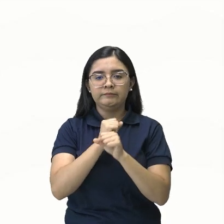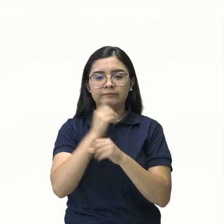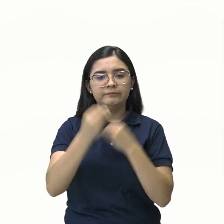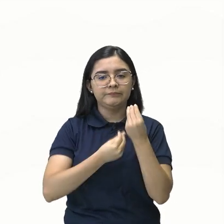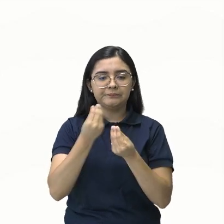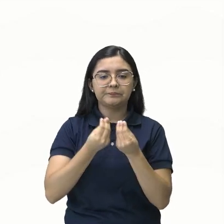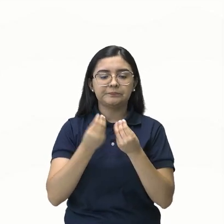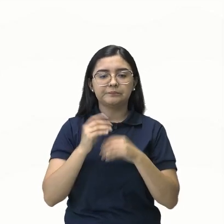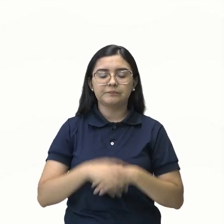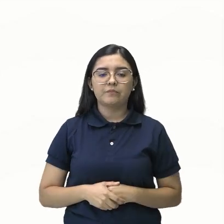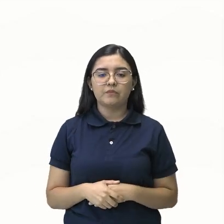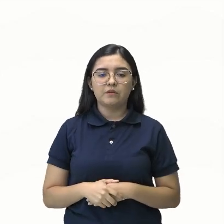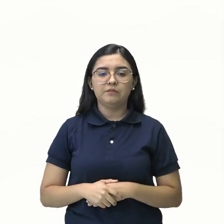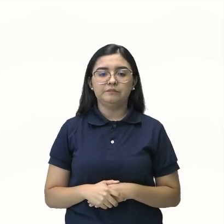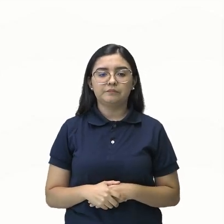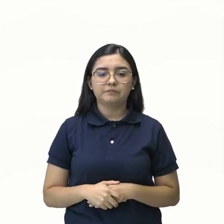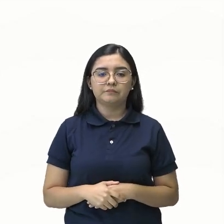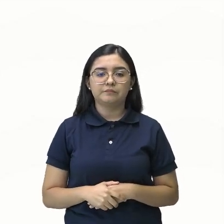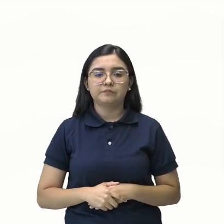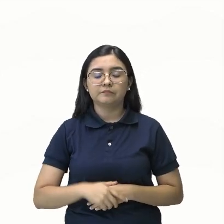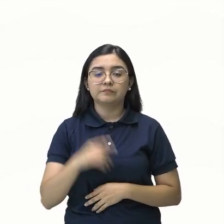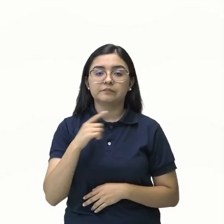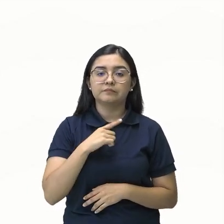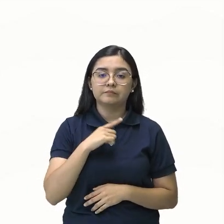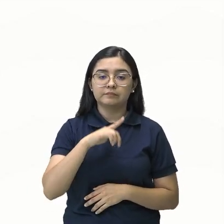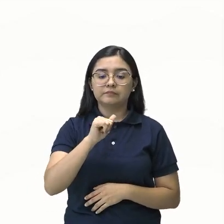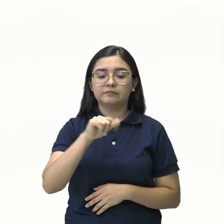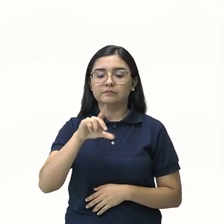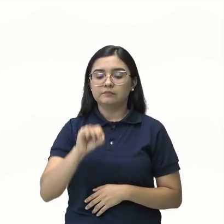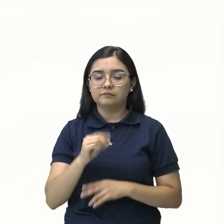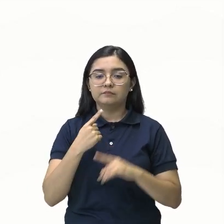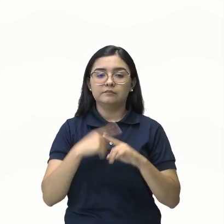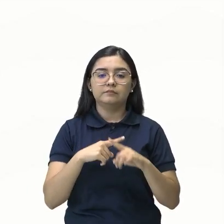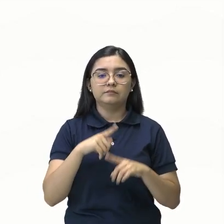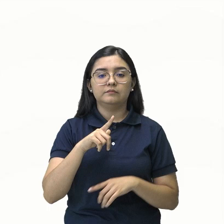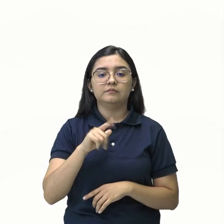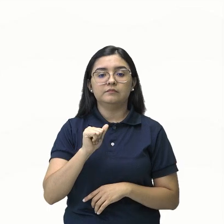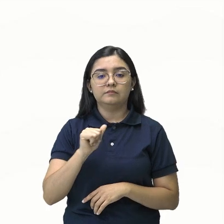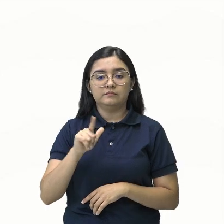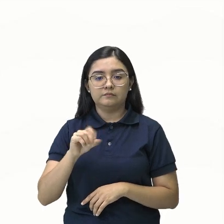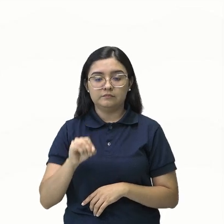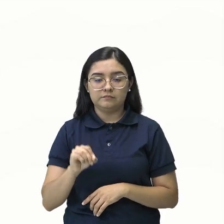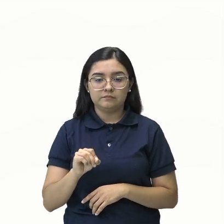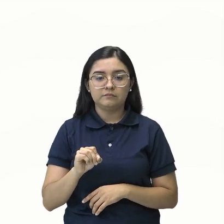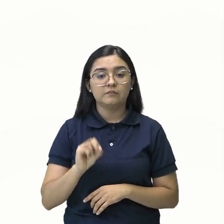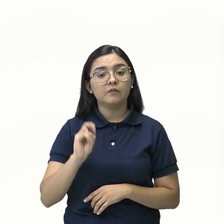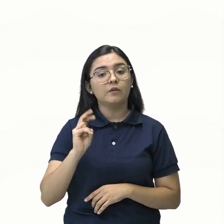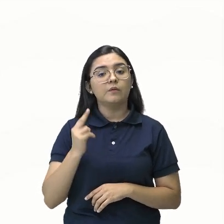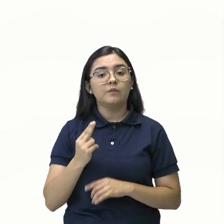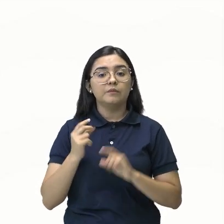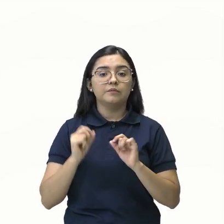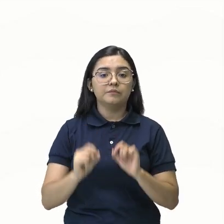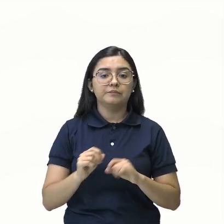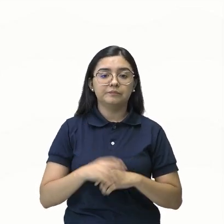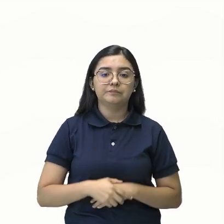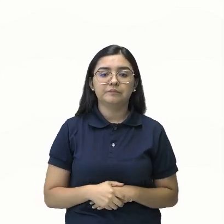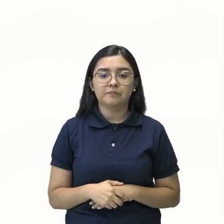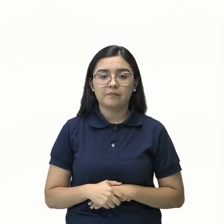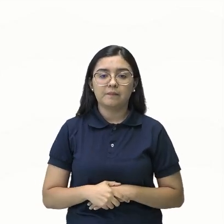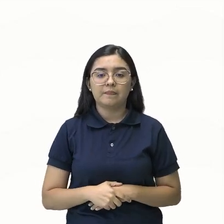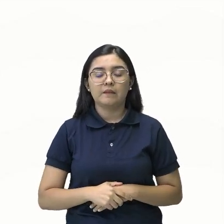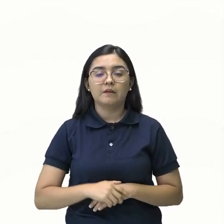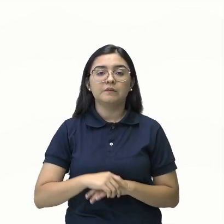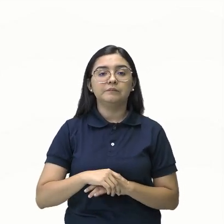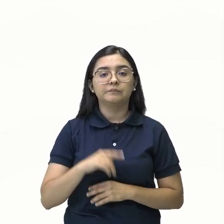como? É lado vezes lado, né? Lado vezes lado, ou lado